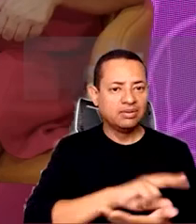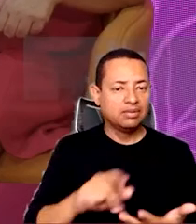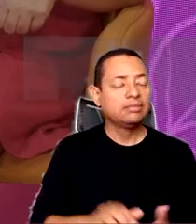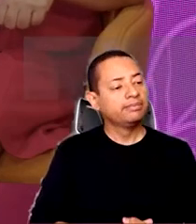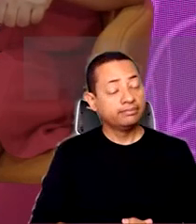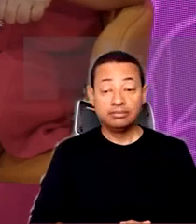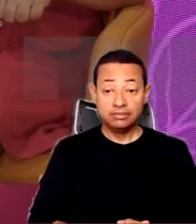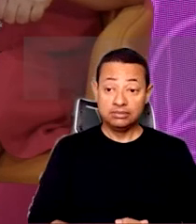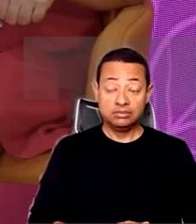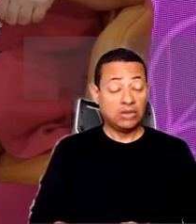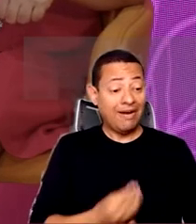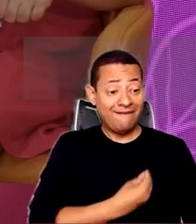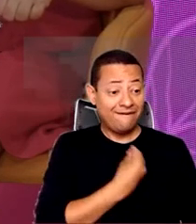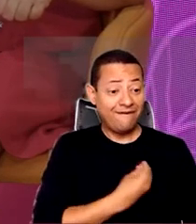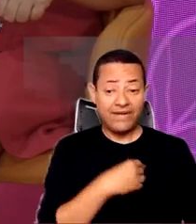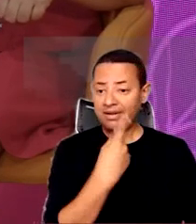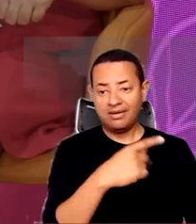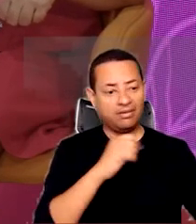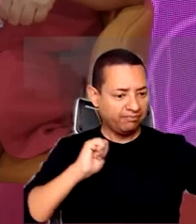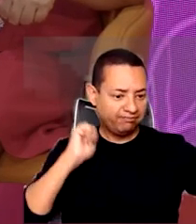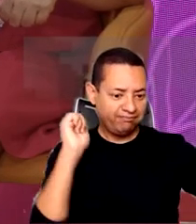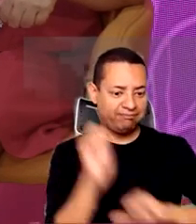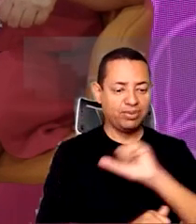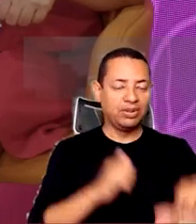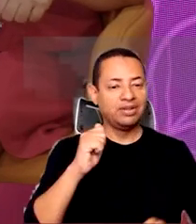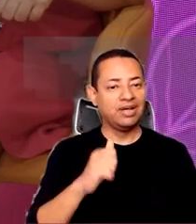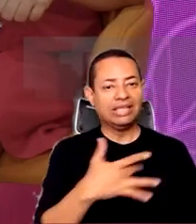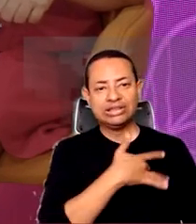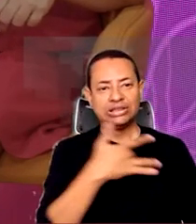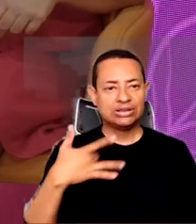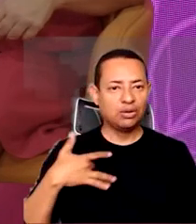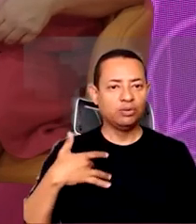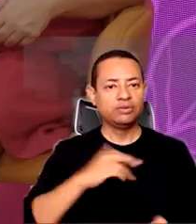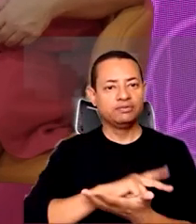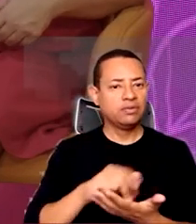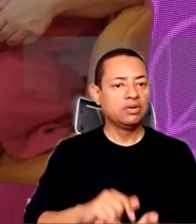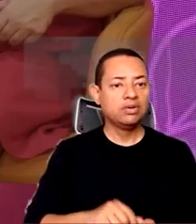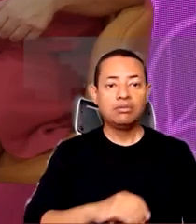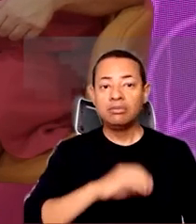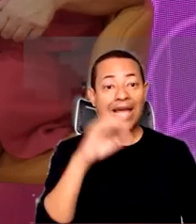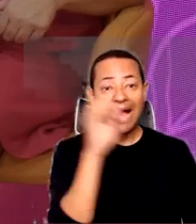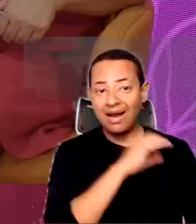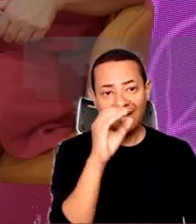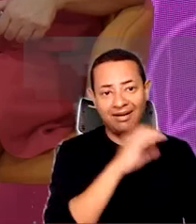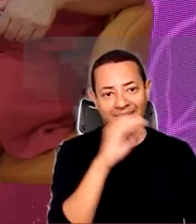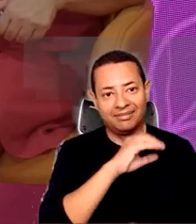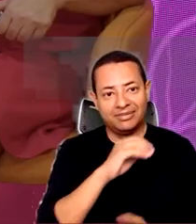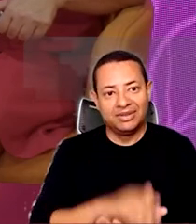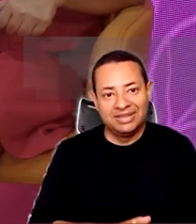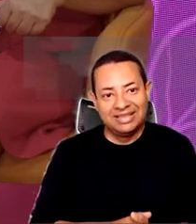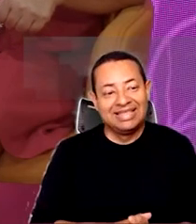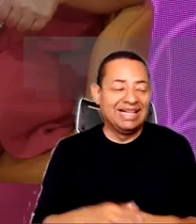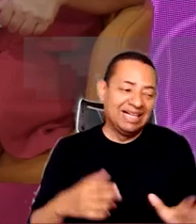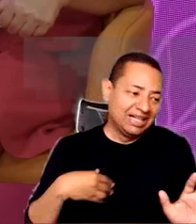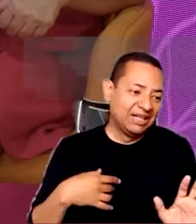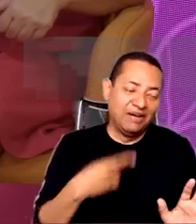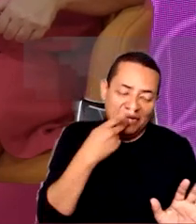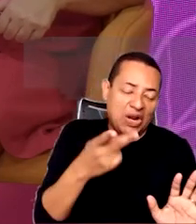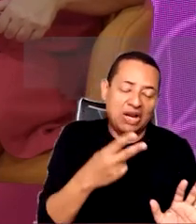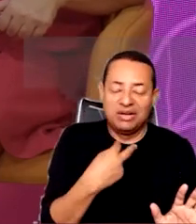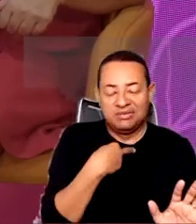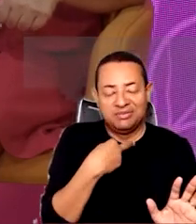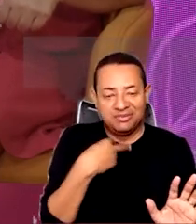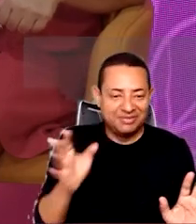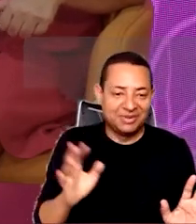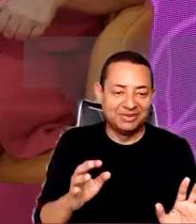na na qualidade de vida deles absurda de saúde assim em todos os aspectos e é muito rápido é muito legal assim eu não posso falar que eu sou